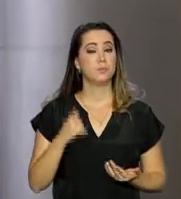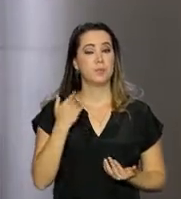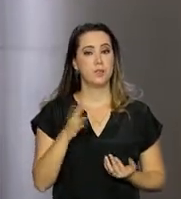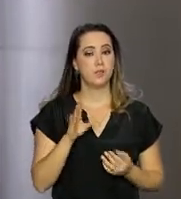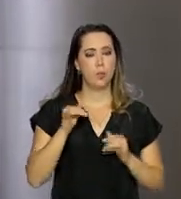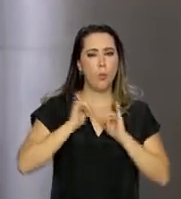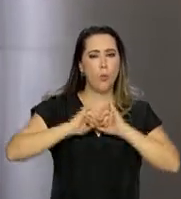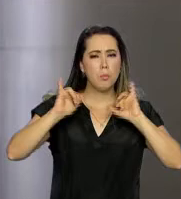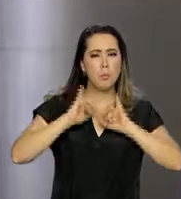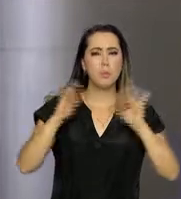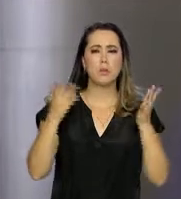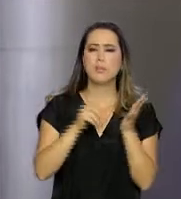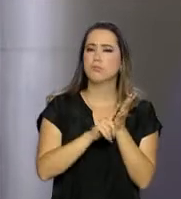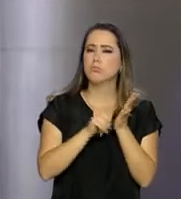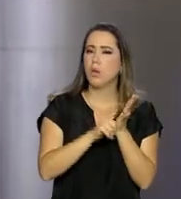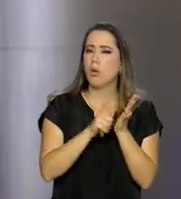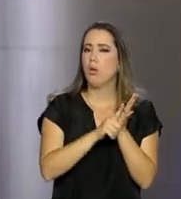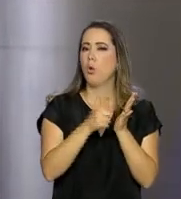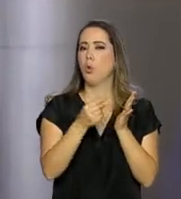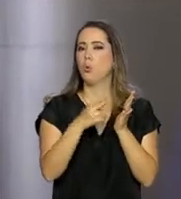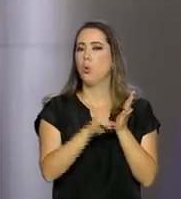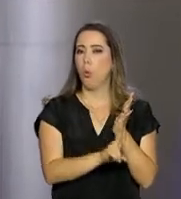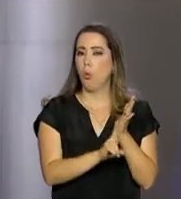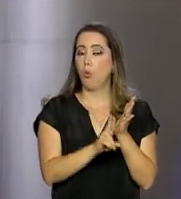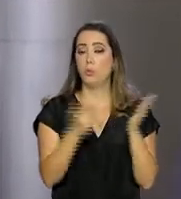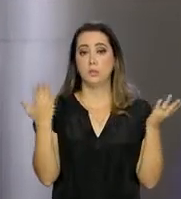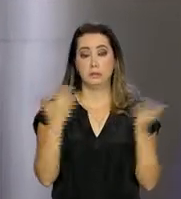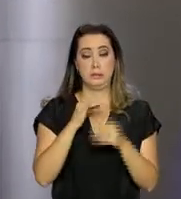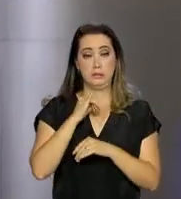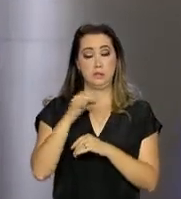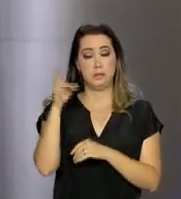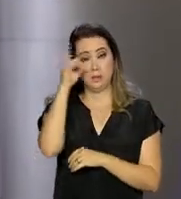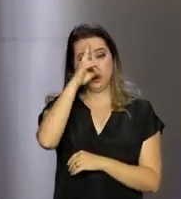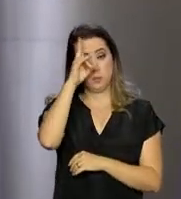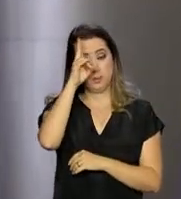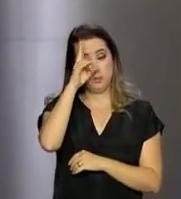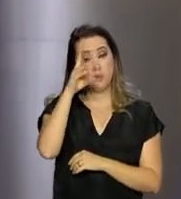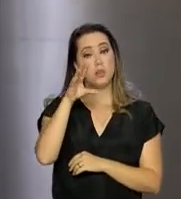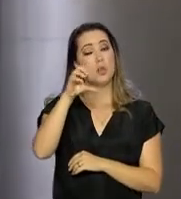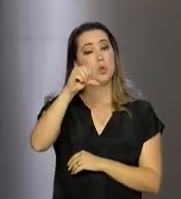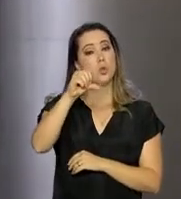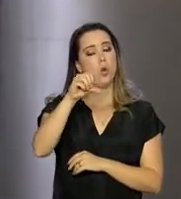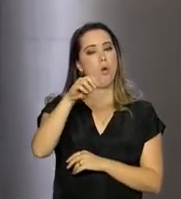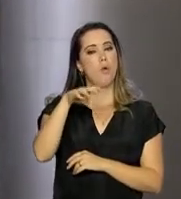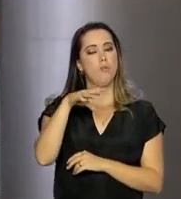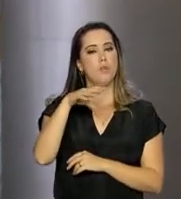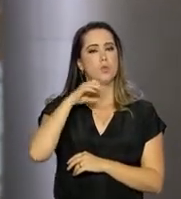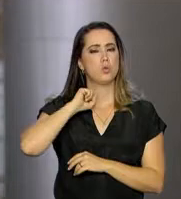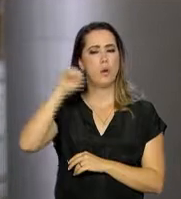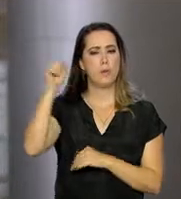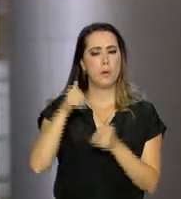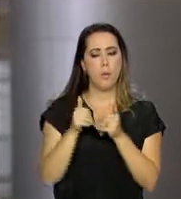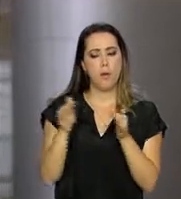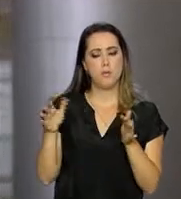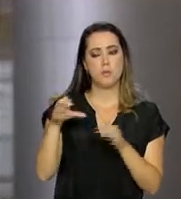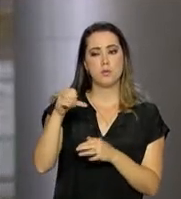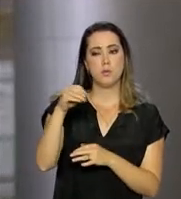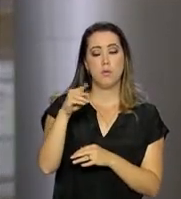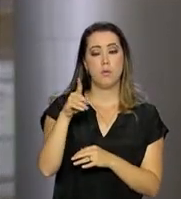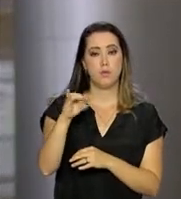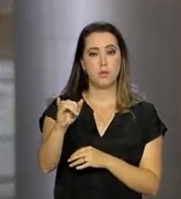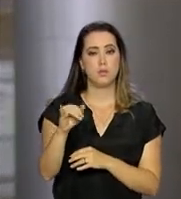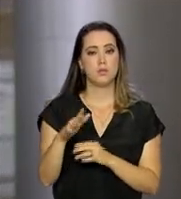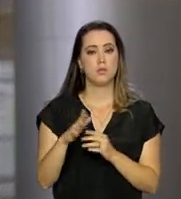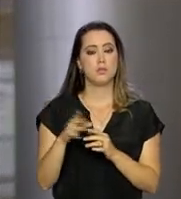me com a publicação da lei no diário oficial da união nesta segunda feira 9 de abril abre se o prazo de 90 dias três